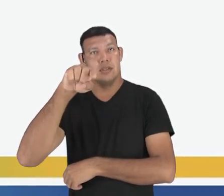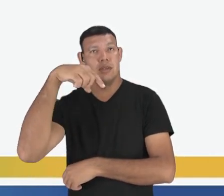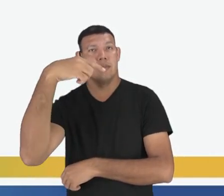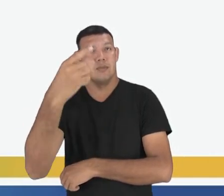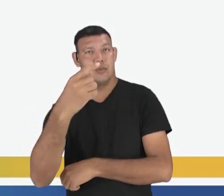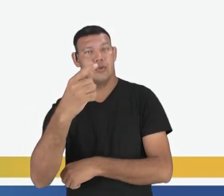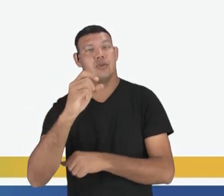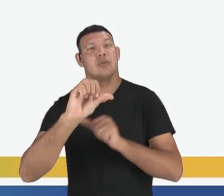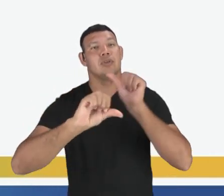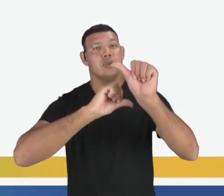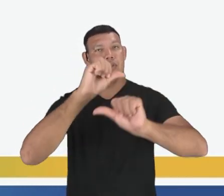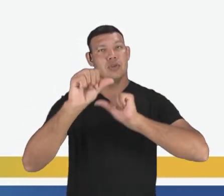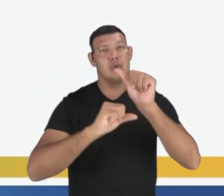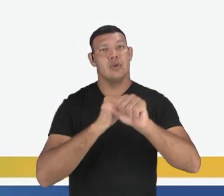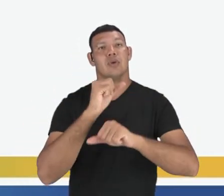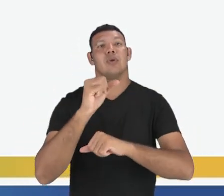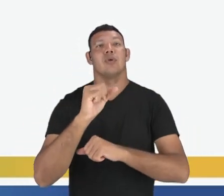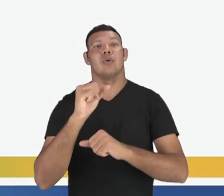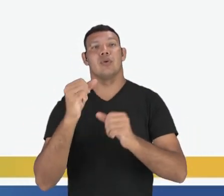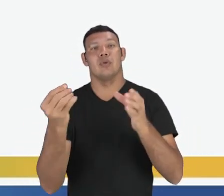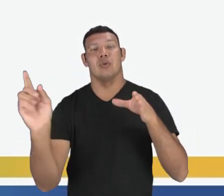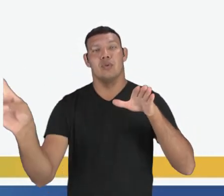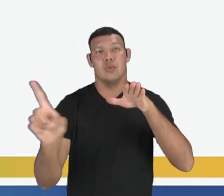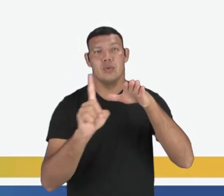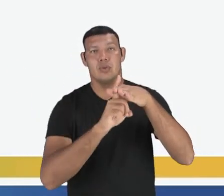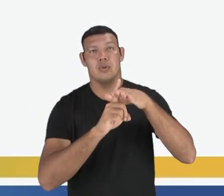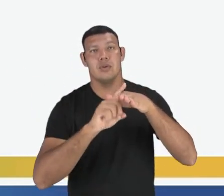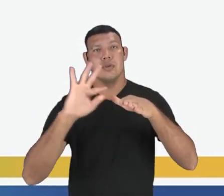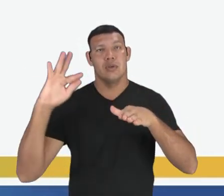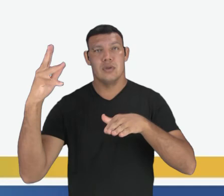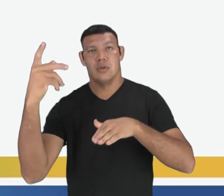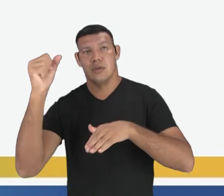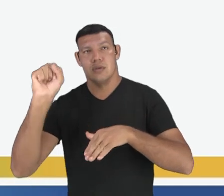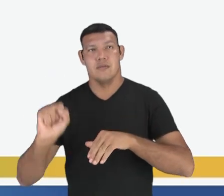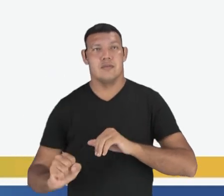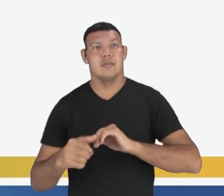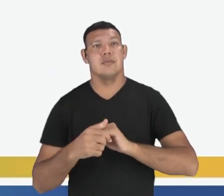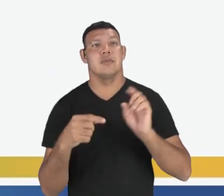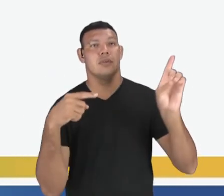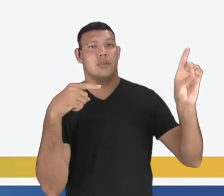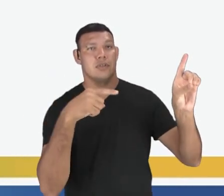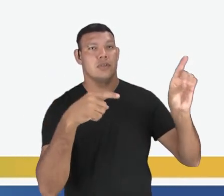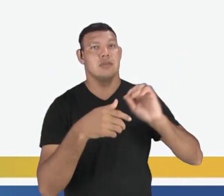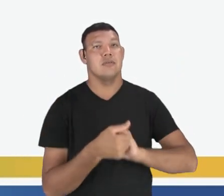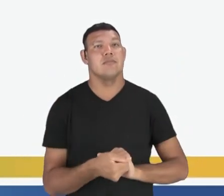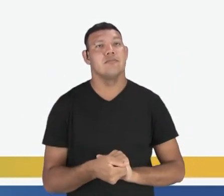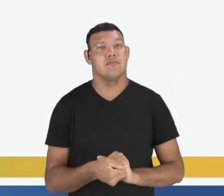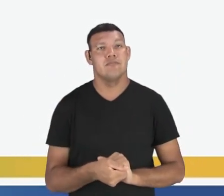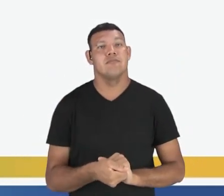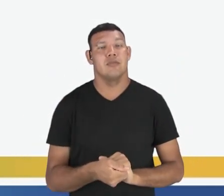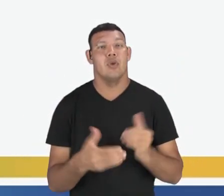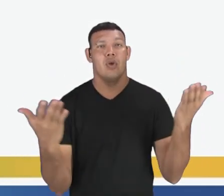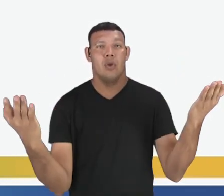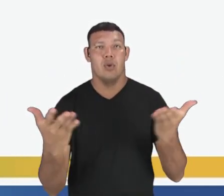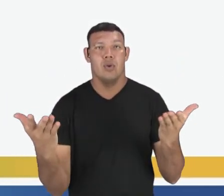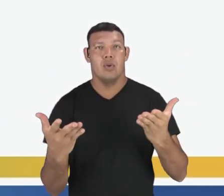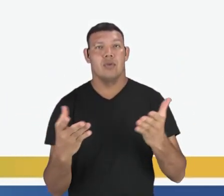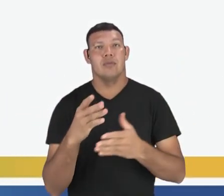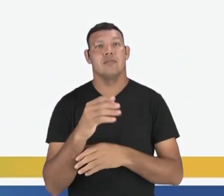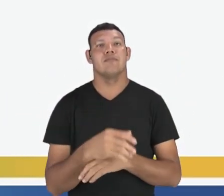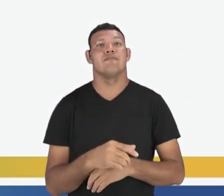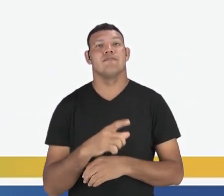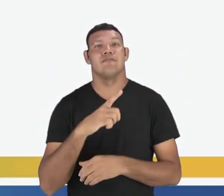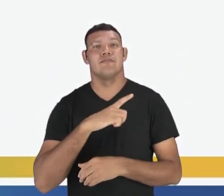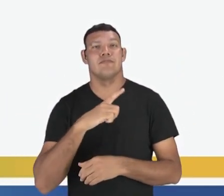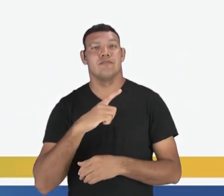os BRICS vêm discutindo sobre a criação de um banco internacional próprio no grupo, paralelo ao FMI e ao Banco